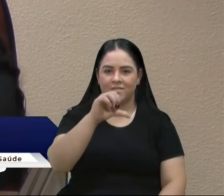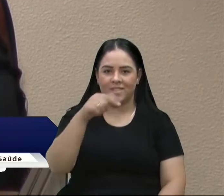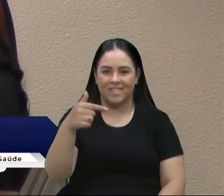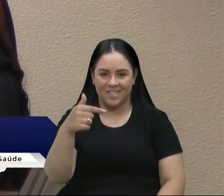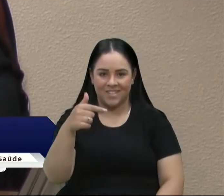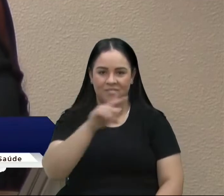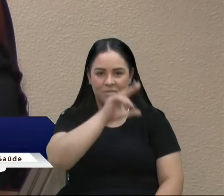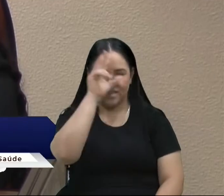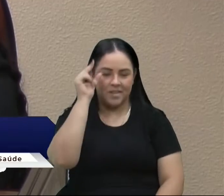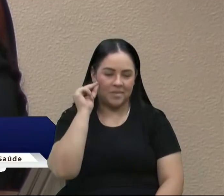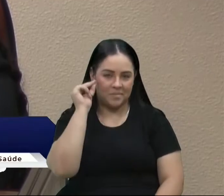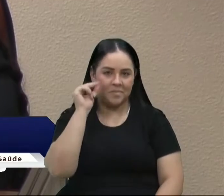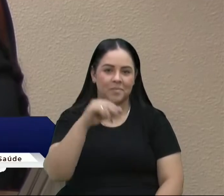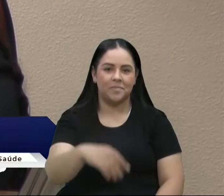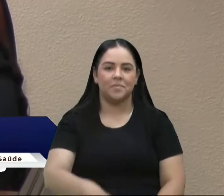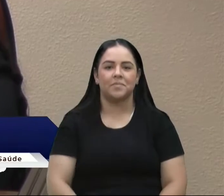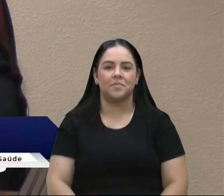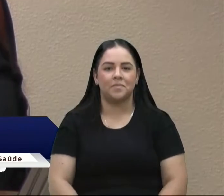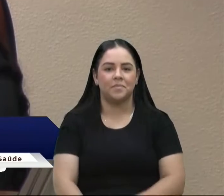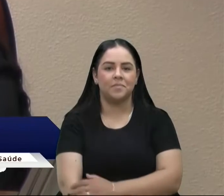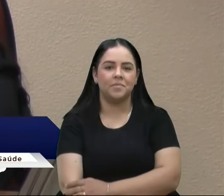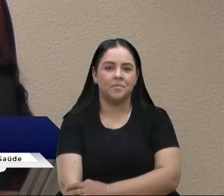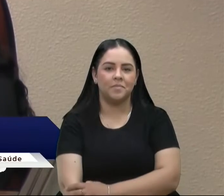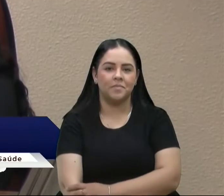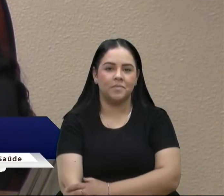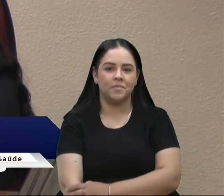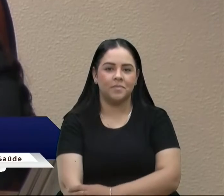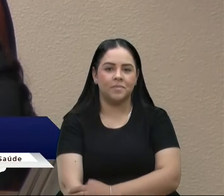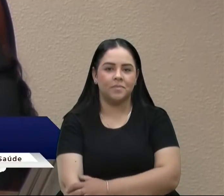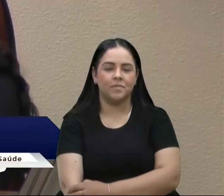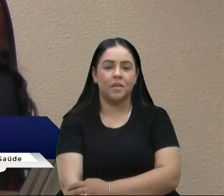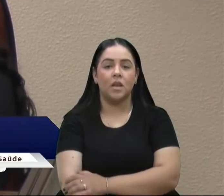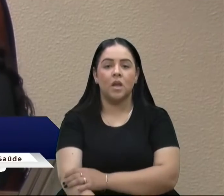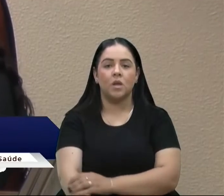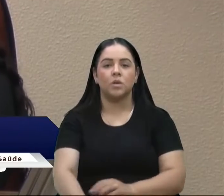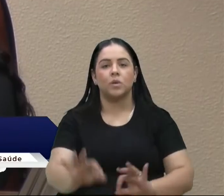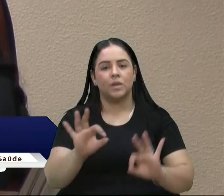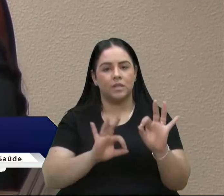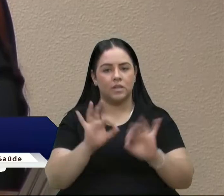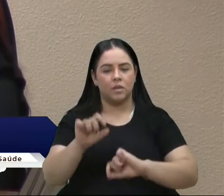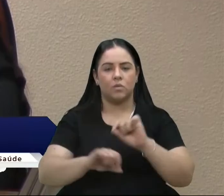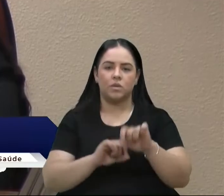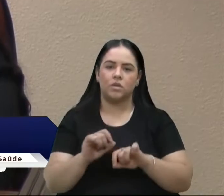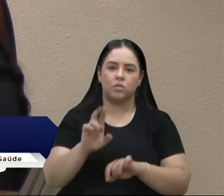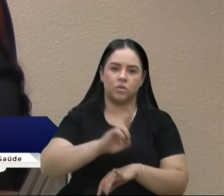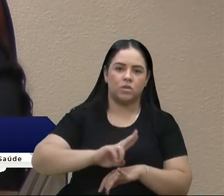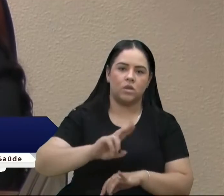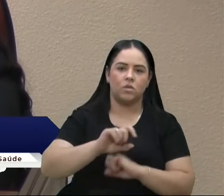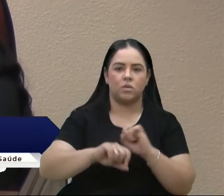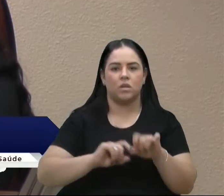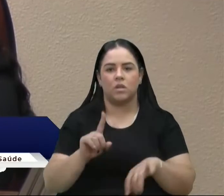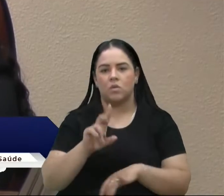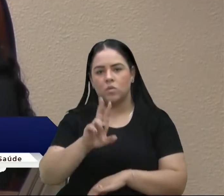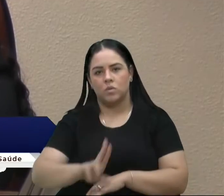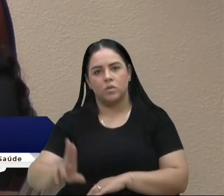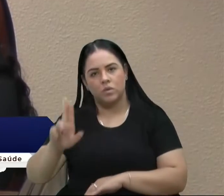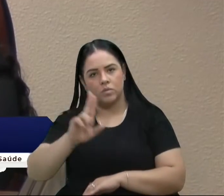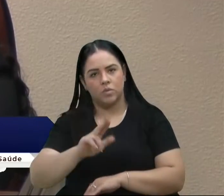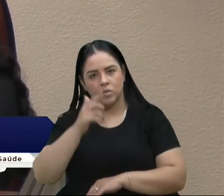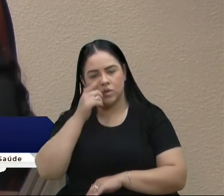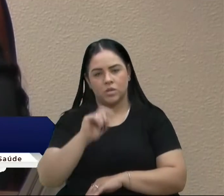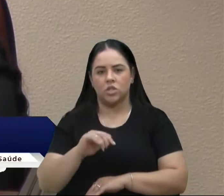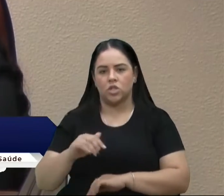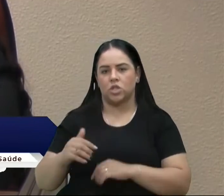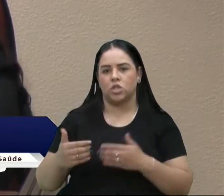497 municípios, e adequar aos que estão utilizando e aos que não estão utilizando para que seja